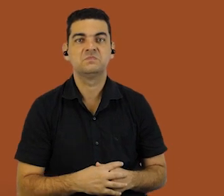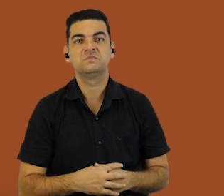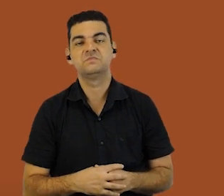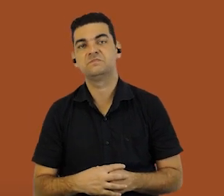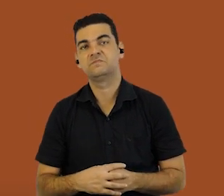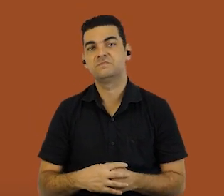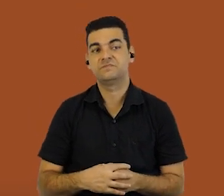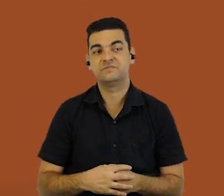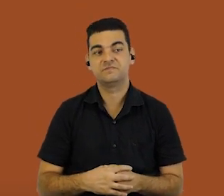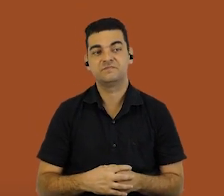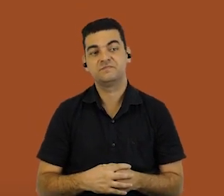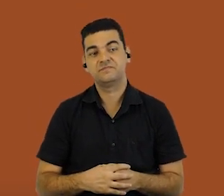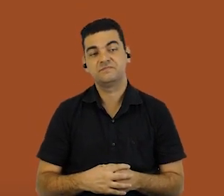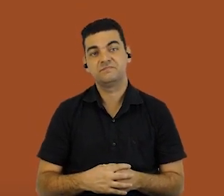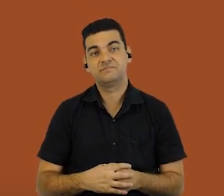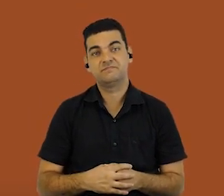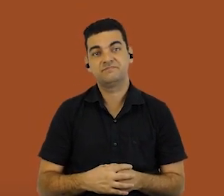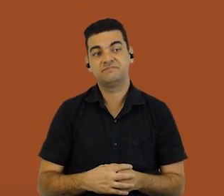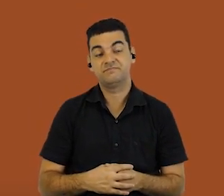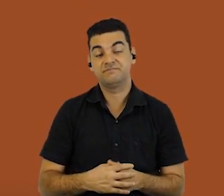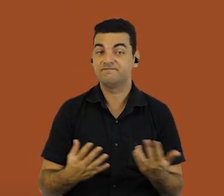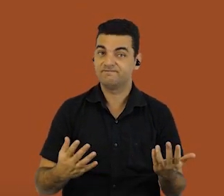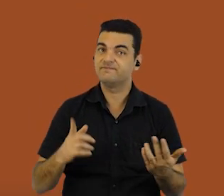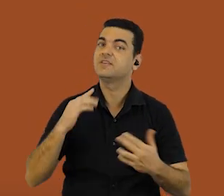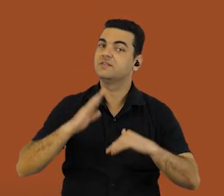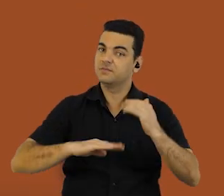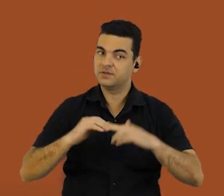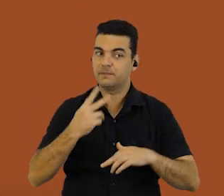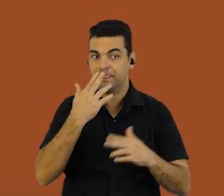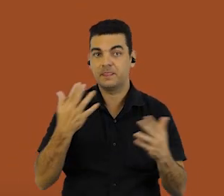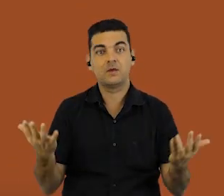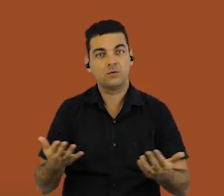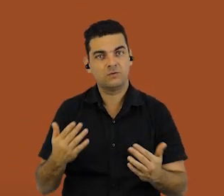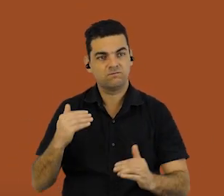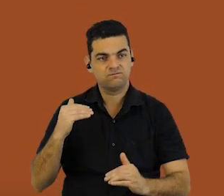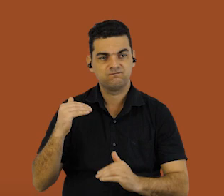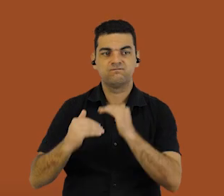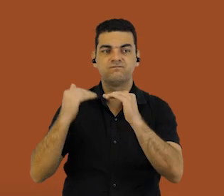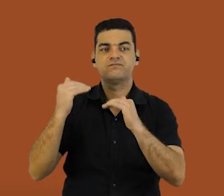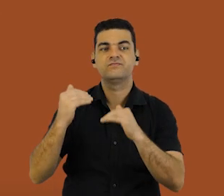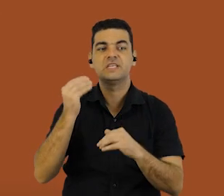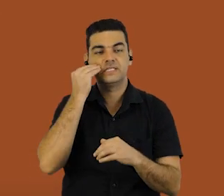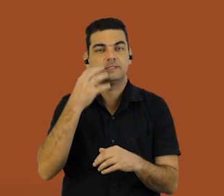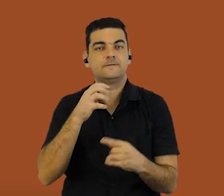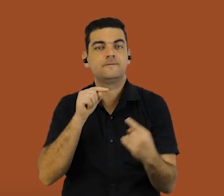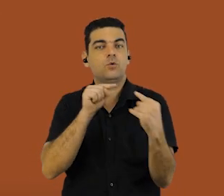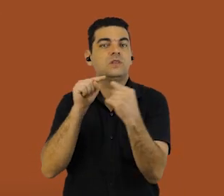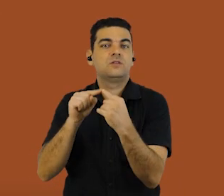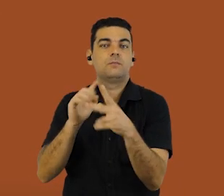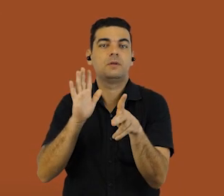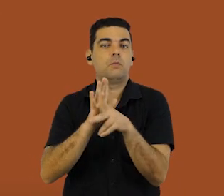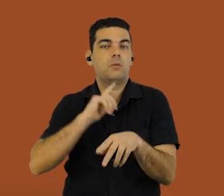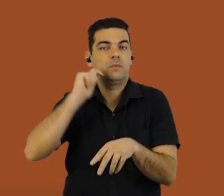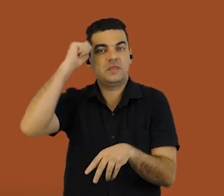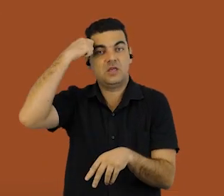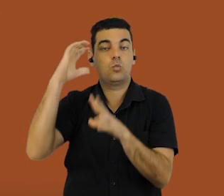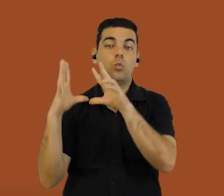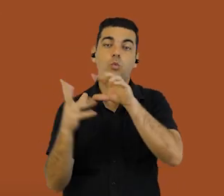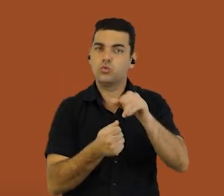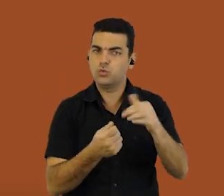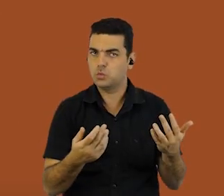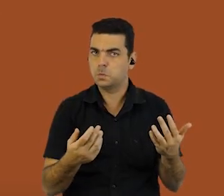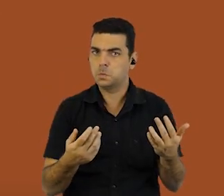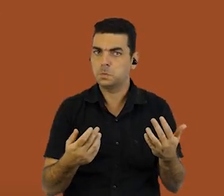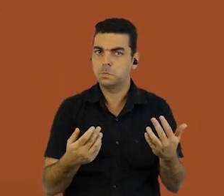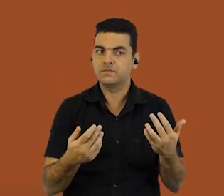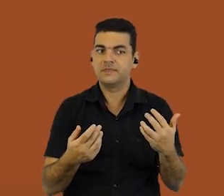Então, assim, a minha prática é resultado desse processo de me encontrar como negro no mundo